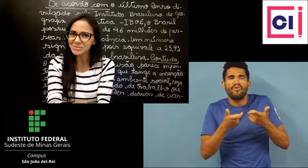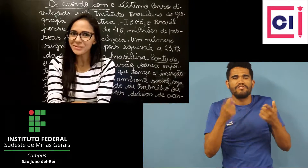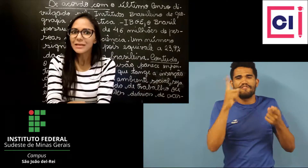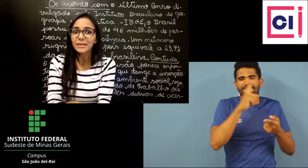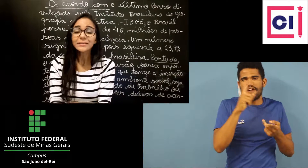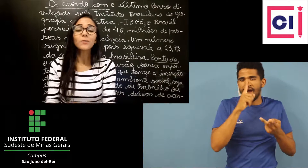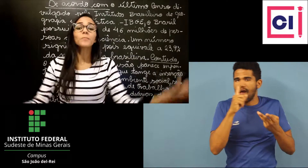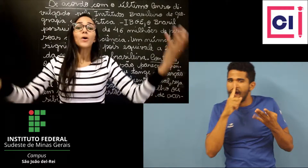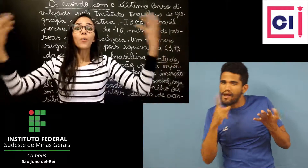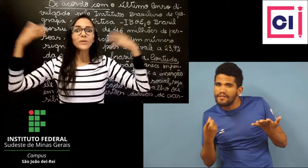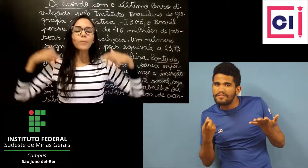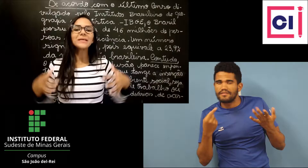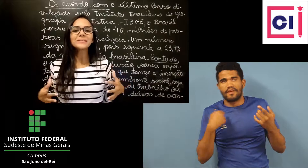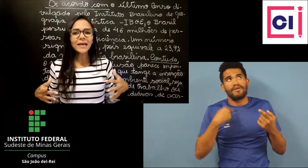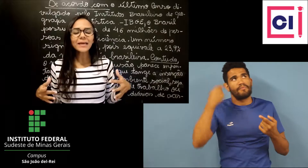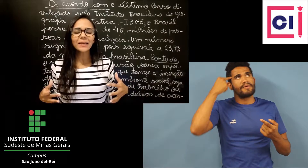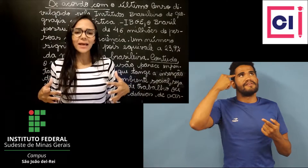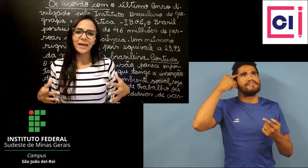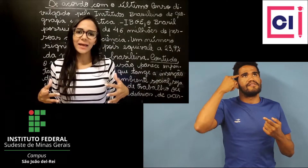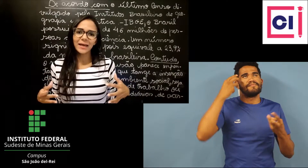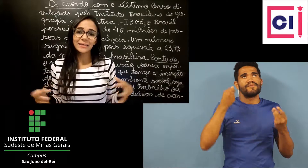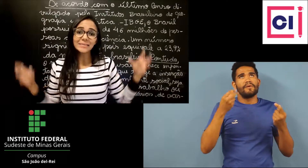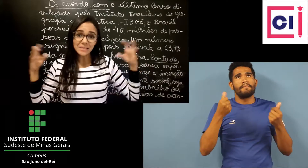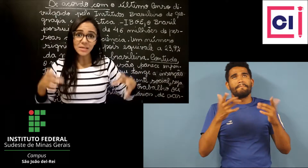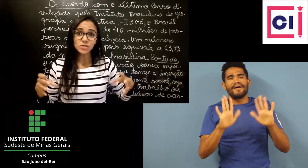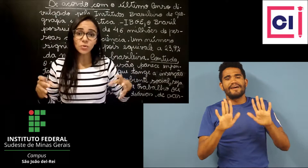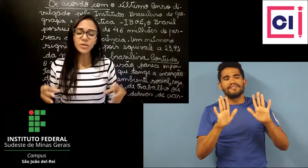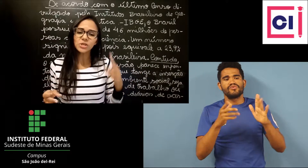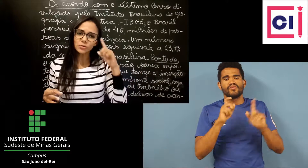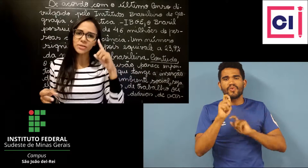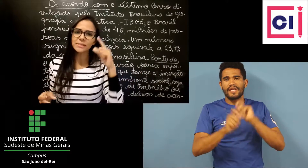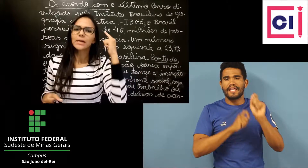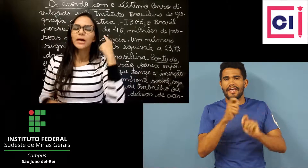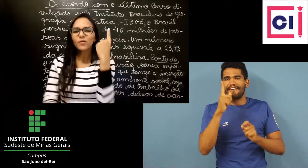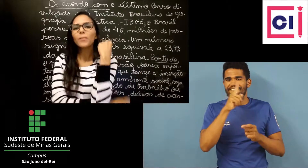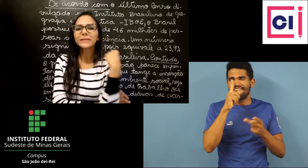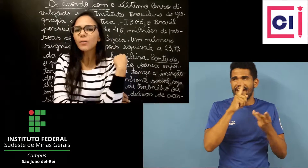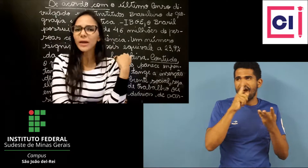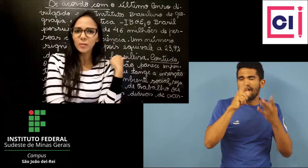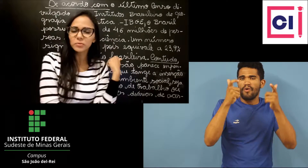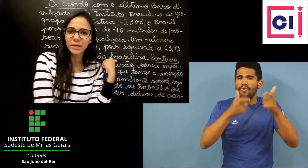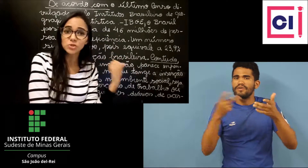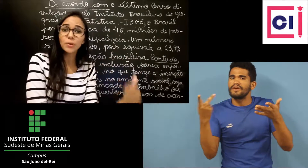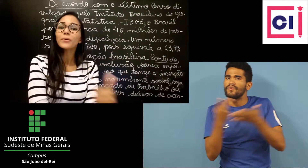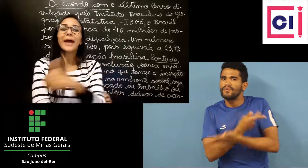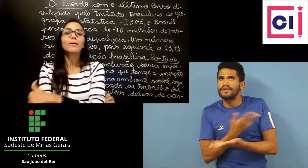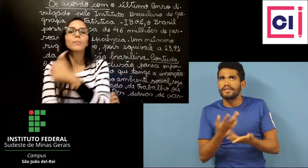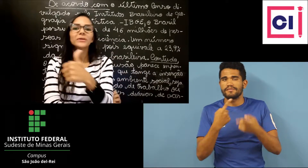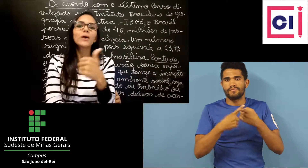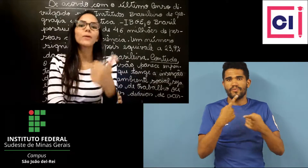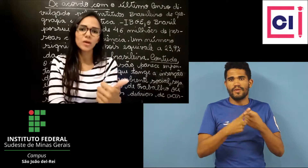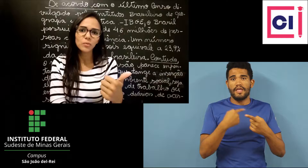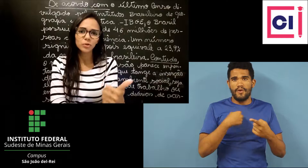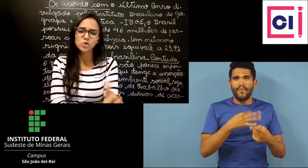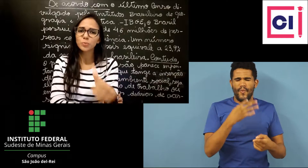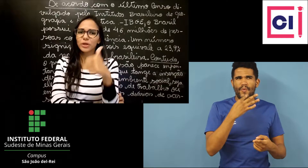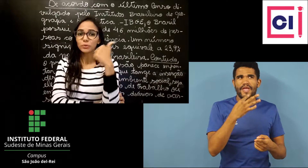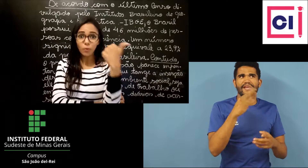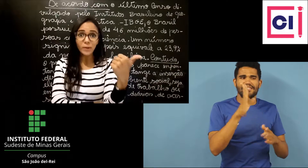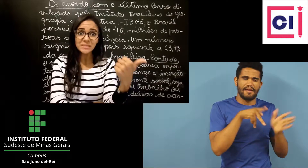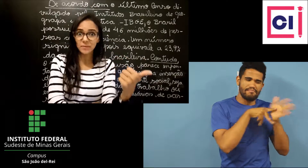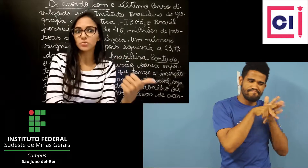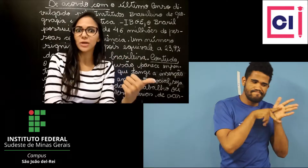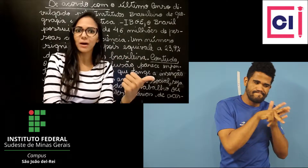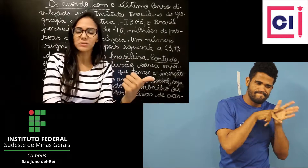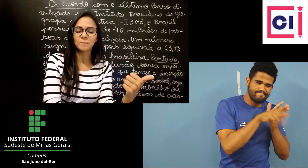meu texto. Então, quando eu pensei nessas questões, eu disse, eu vou abordar o que no meu texto? Eu quero abordar o que no meu texto? Porque